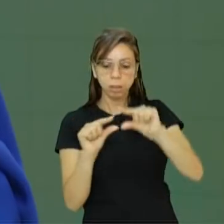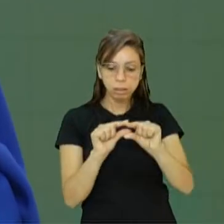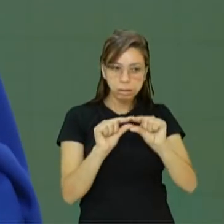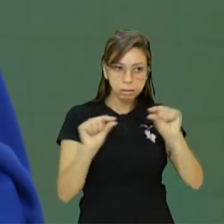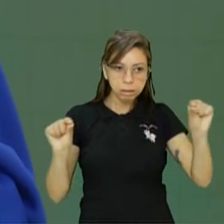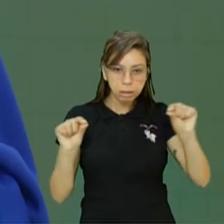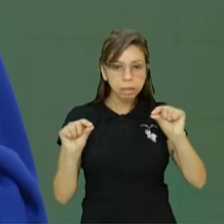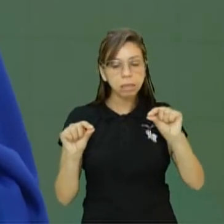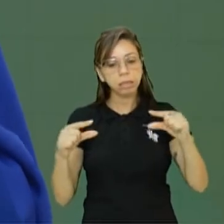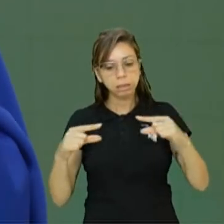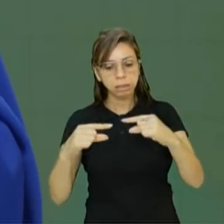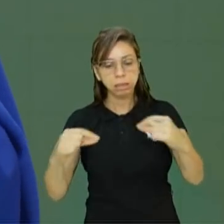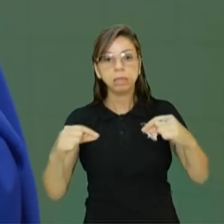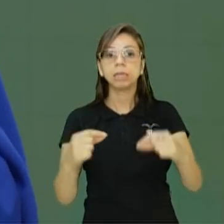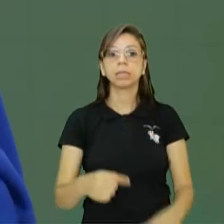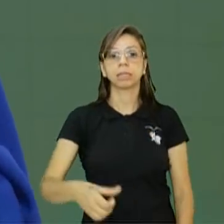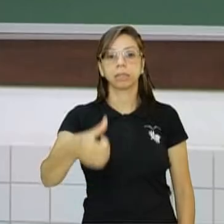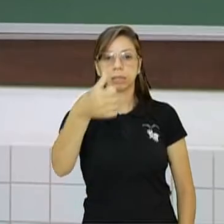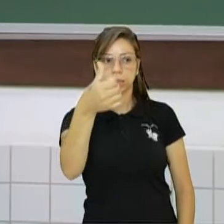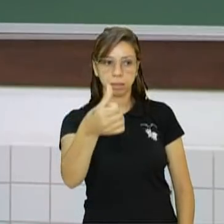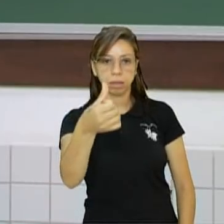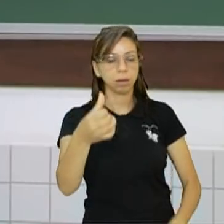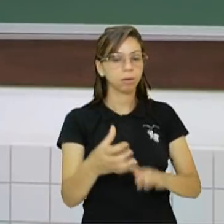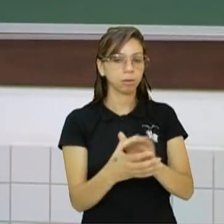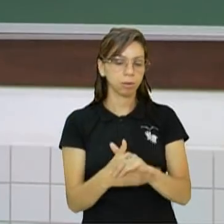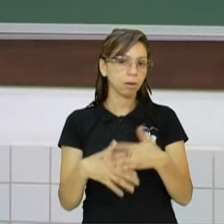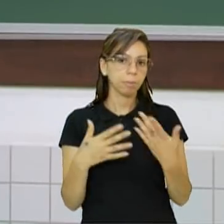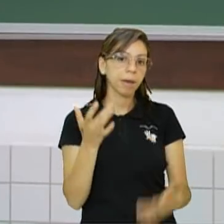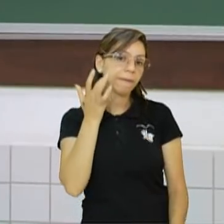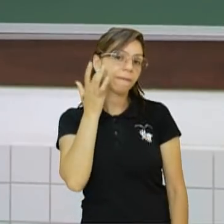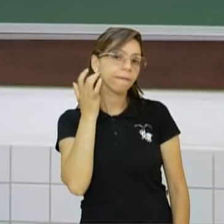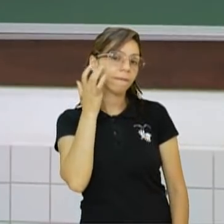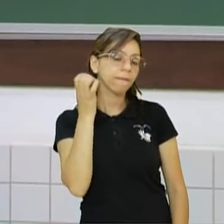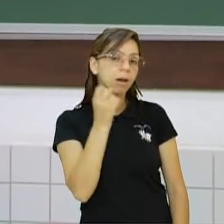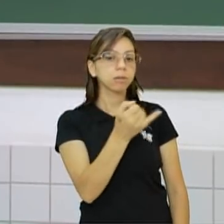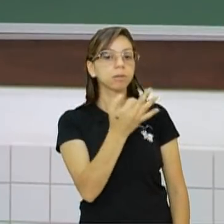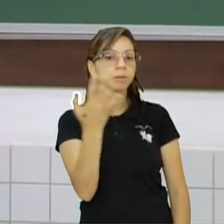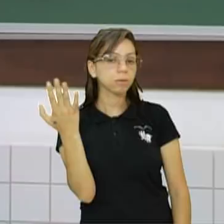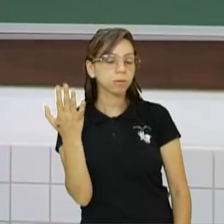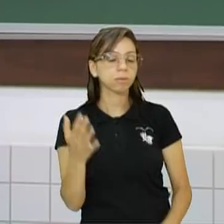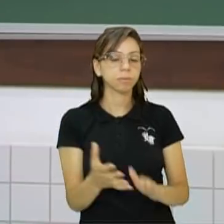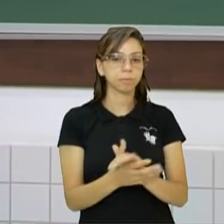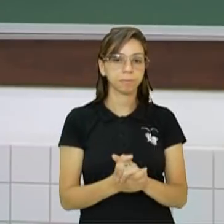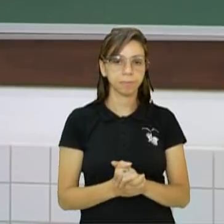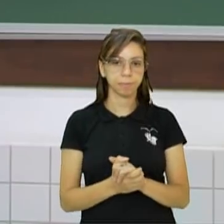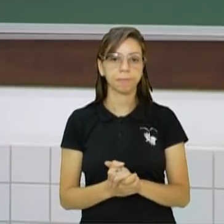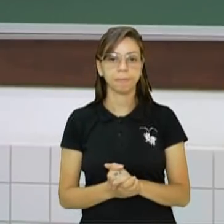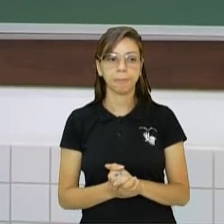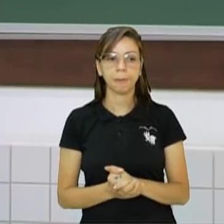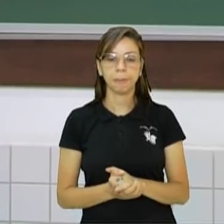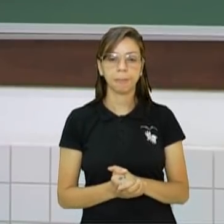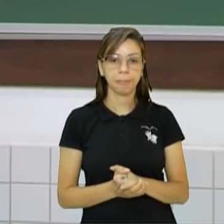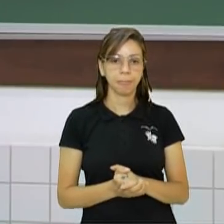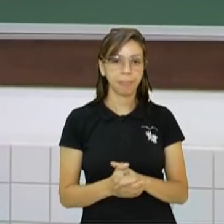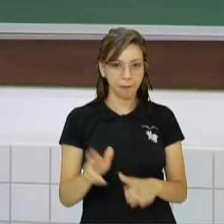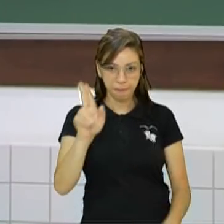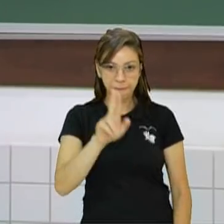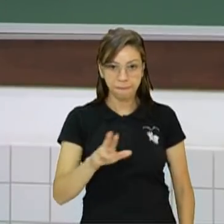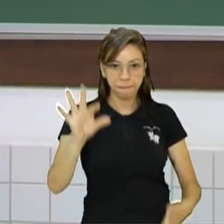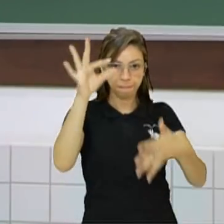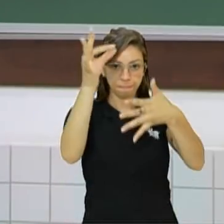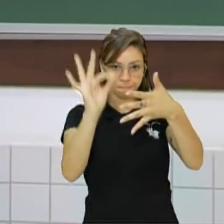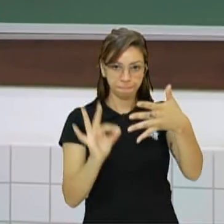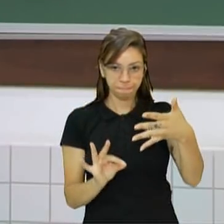arestas, que são os nossos palitinhos. Quando a gente constrói assim, é mais fácil de contar, né? Número de face, vértice e aresta. Vamos corrigir